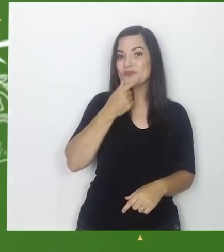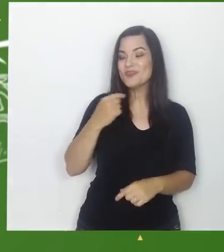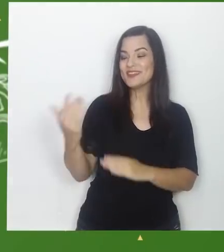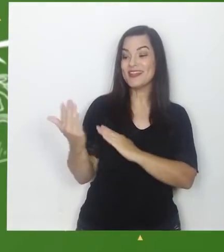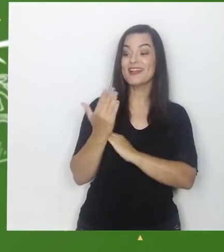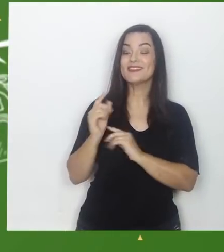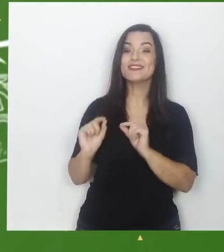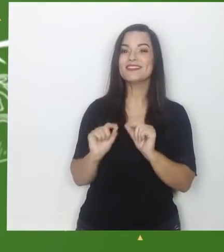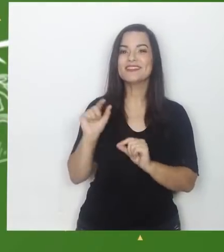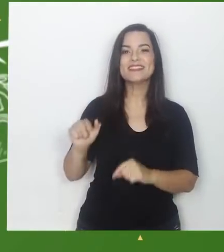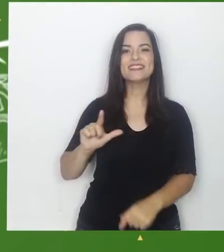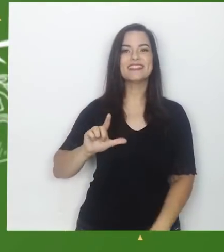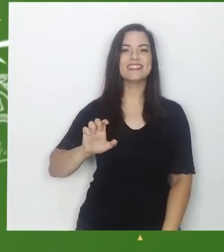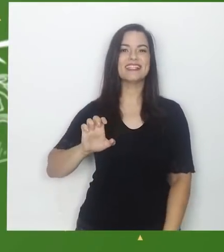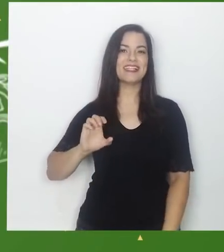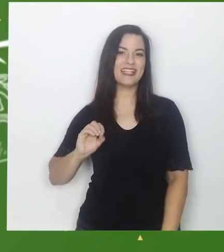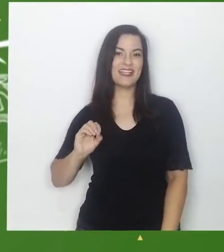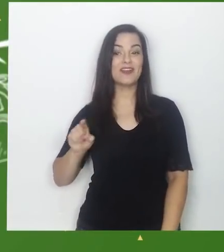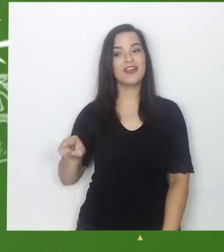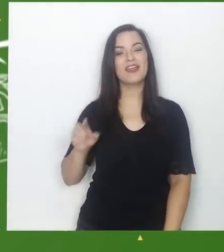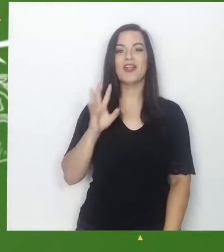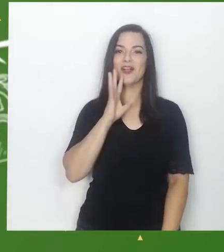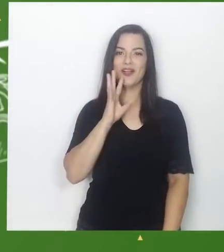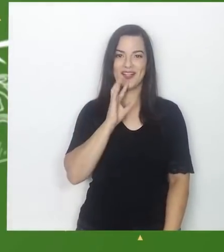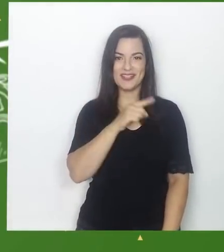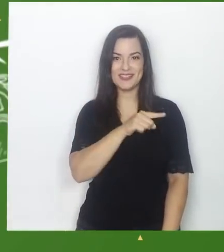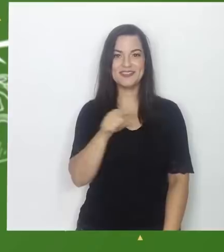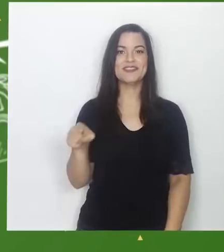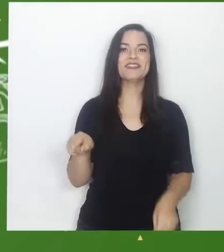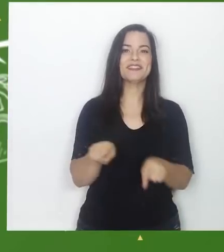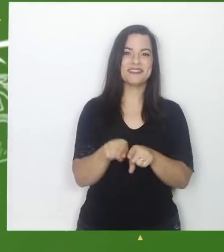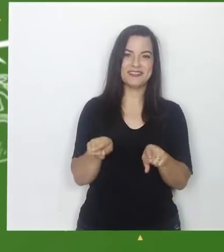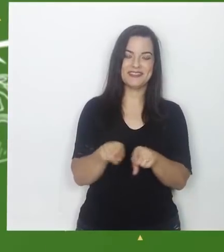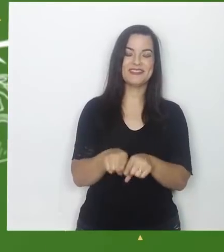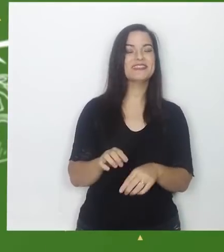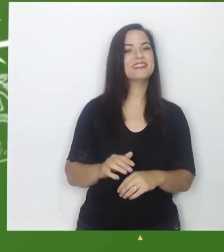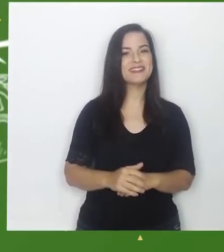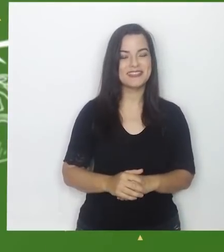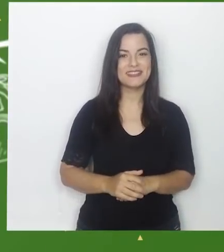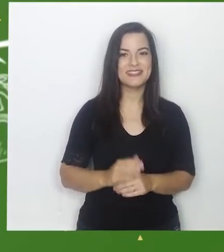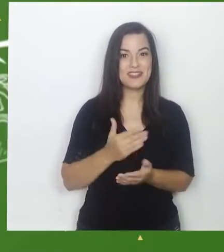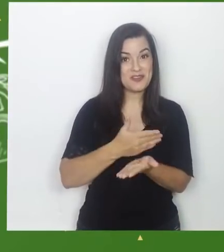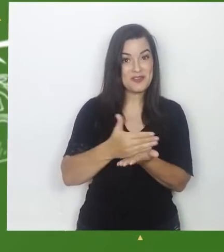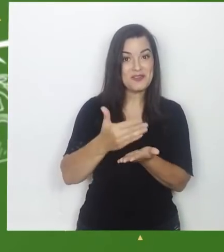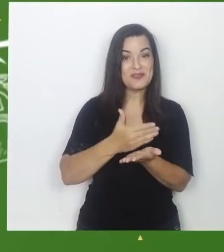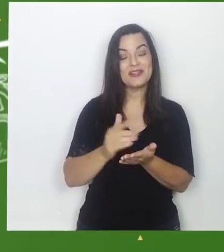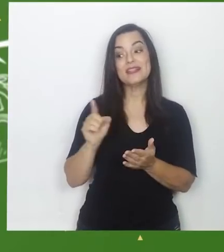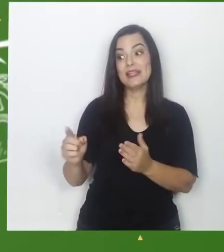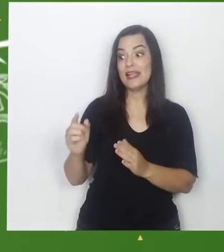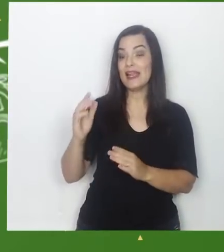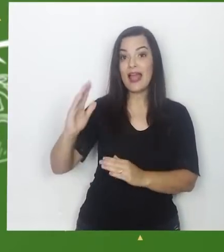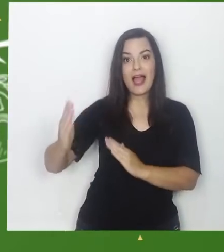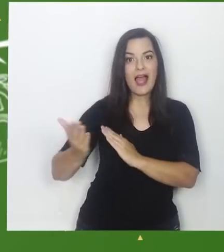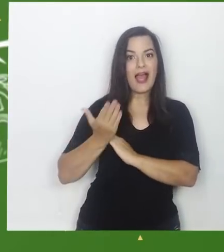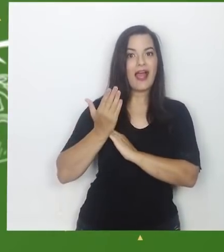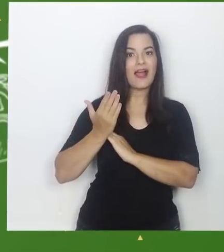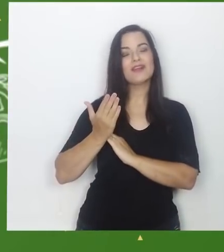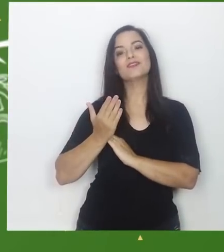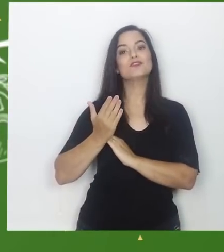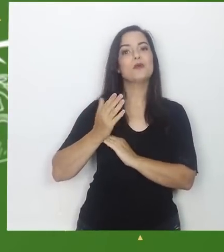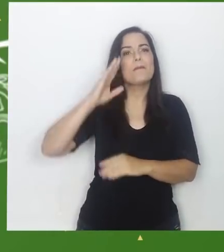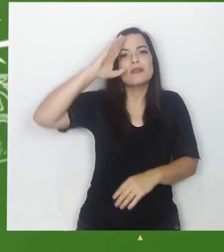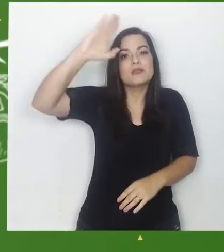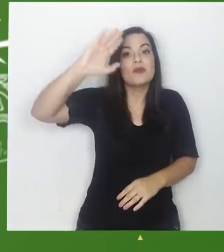que conheceu um pouquinho de vocês também e sempre me ajudava, principalmente quando nós tínhamos